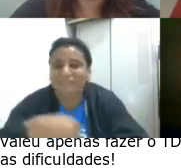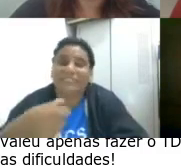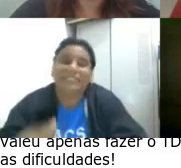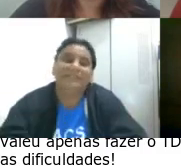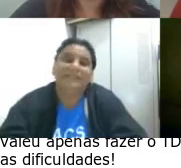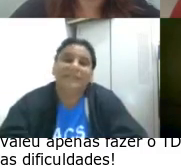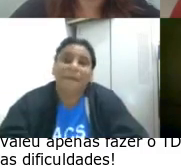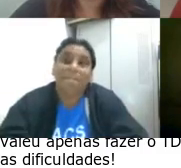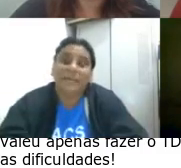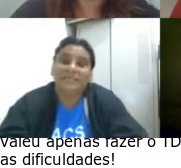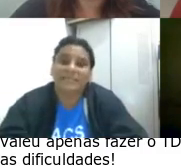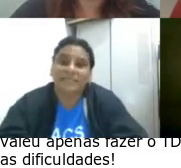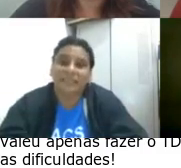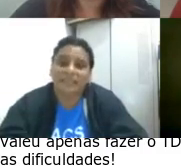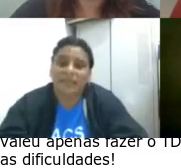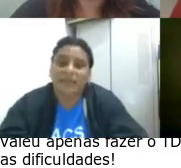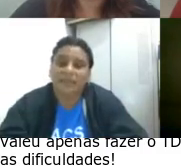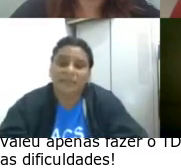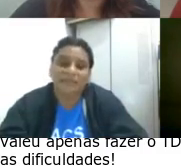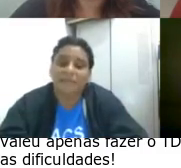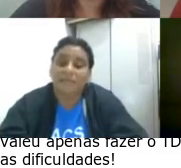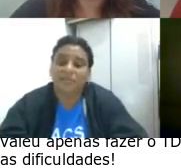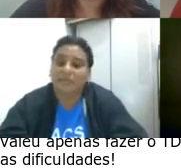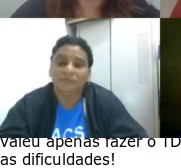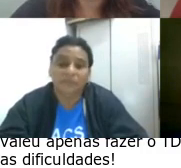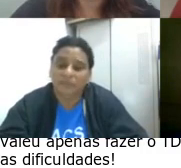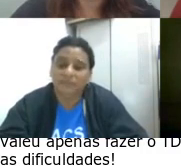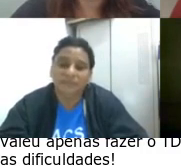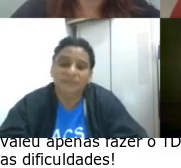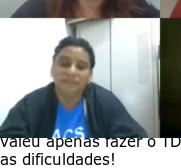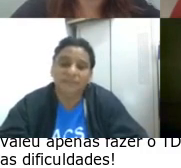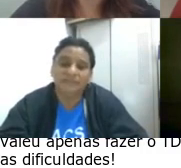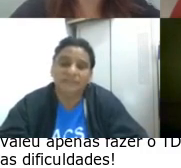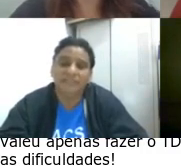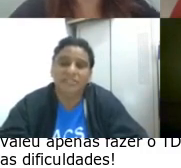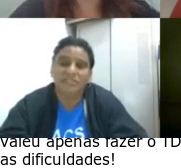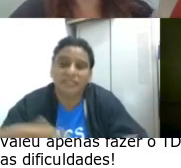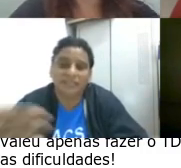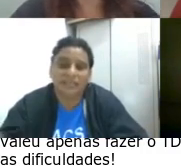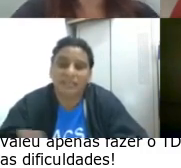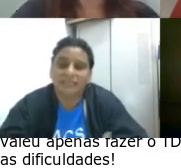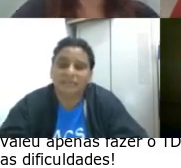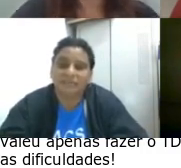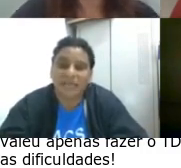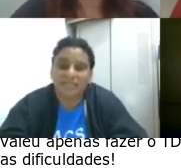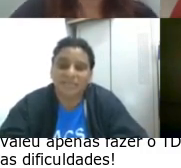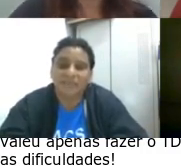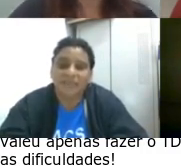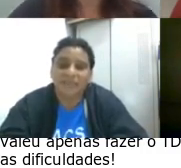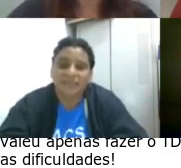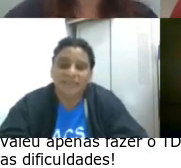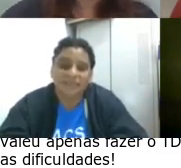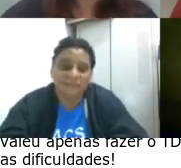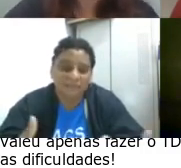pedindo pedindo mas assim tem me ajudado muito né desde que da criação do NASF